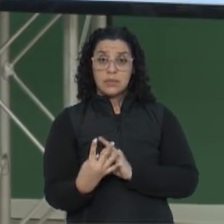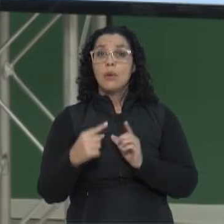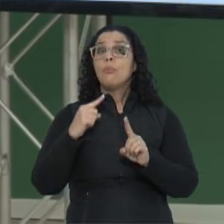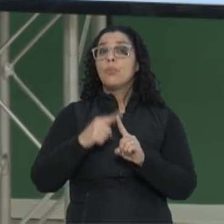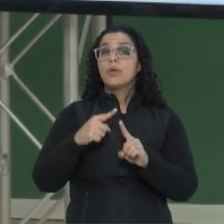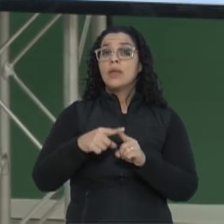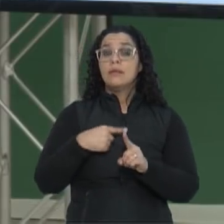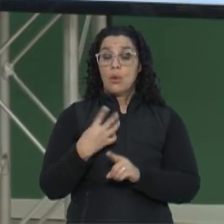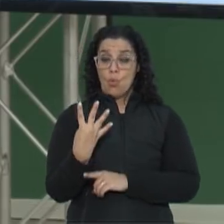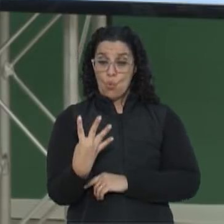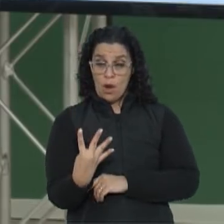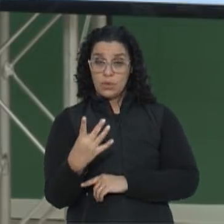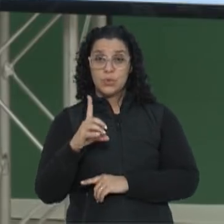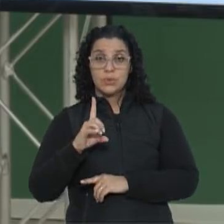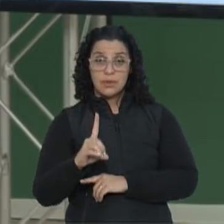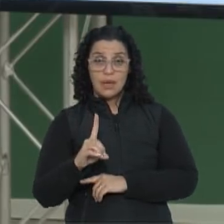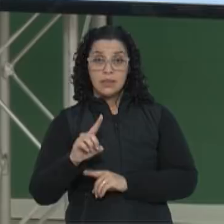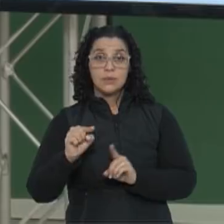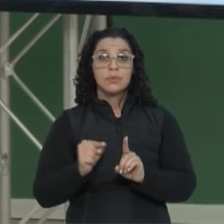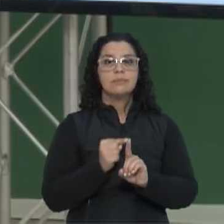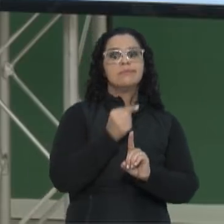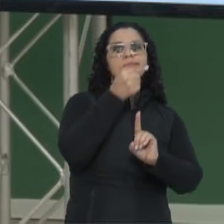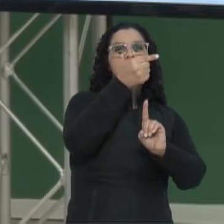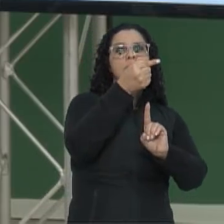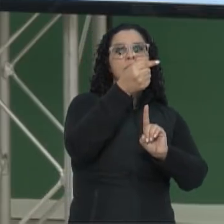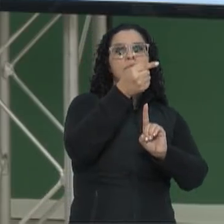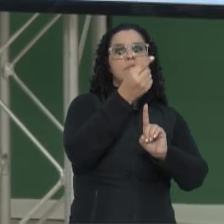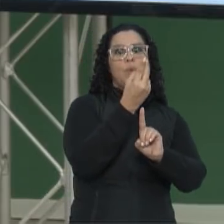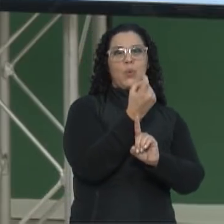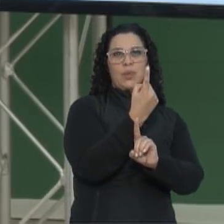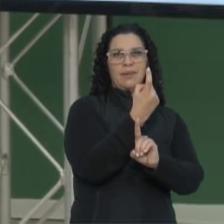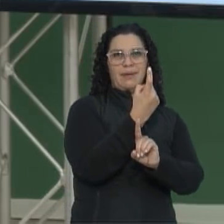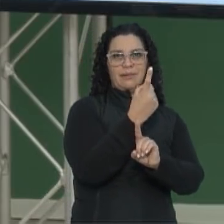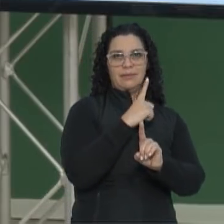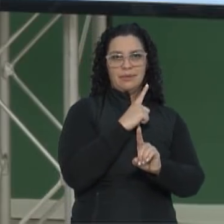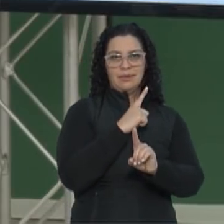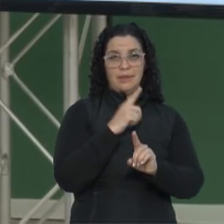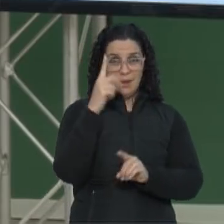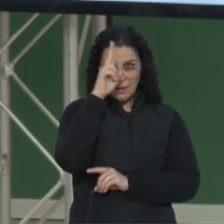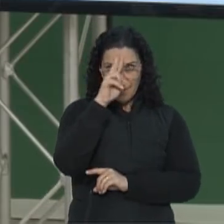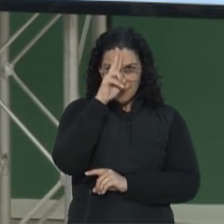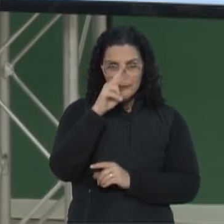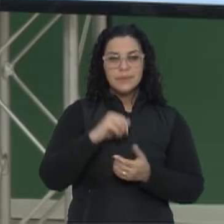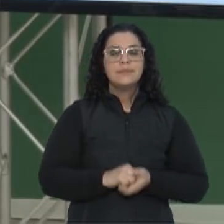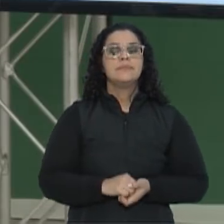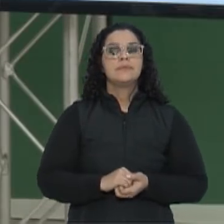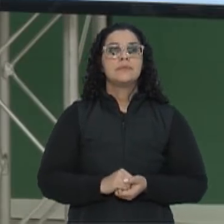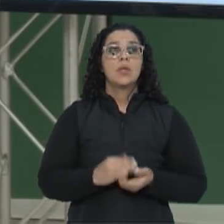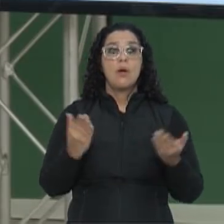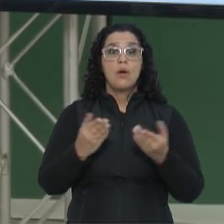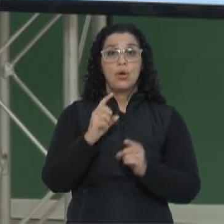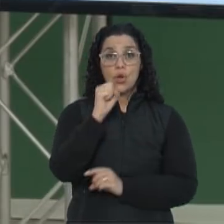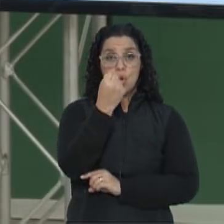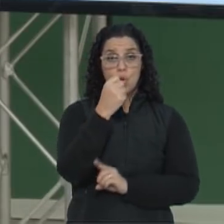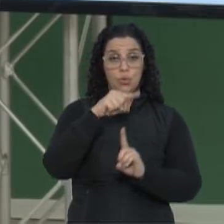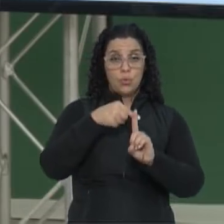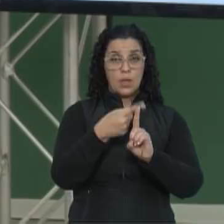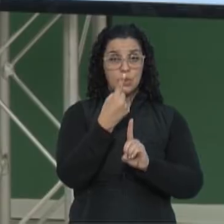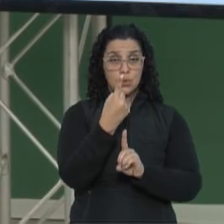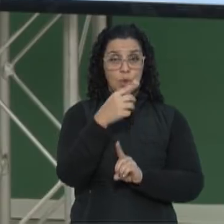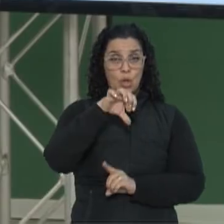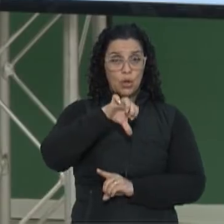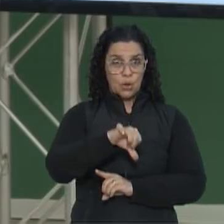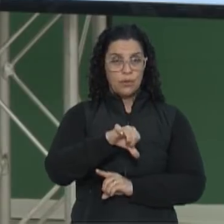eu tenho 4 décimos e uma unidade. Lembra? 8 mais 1,